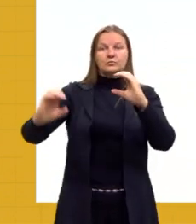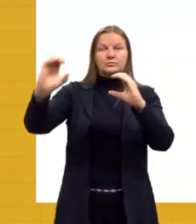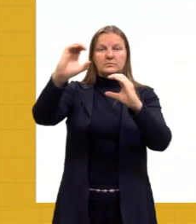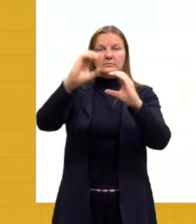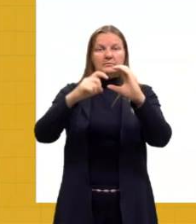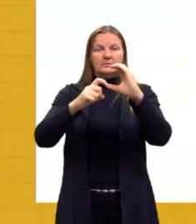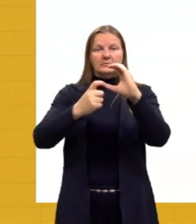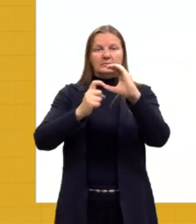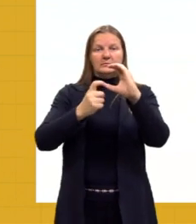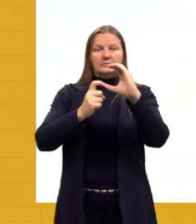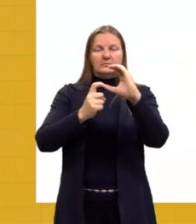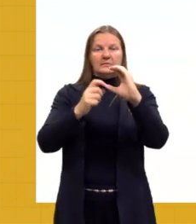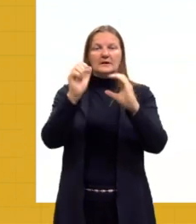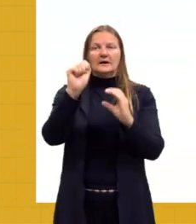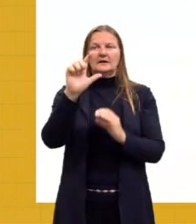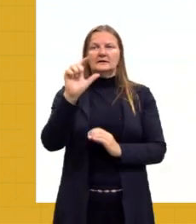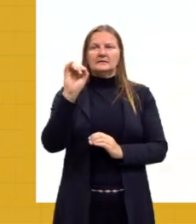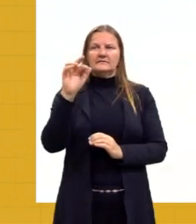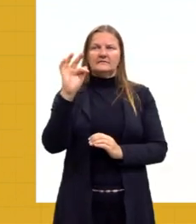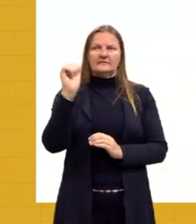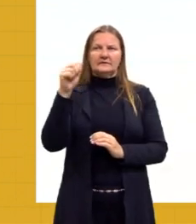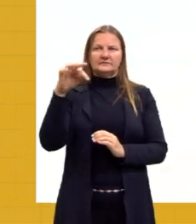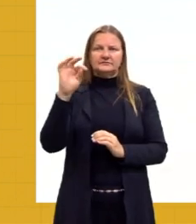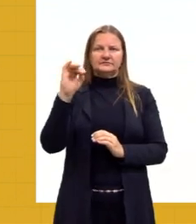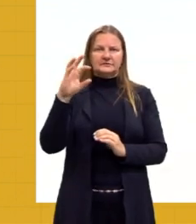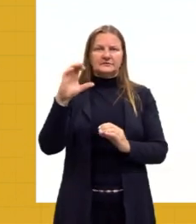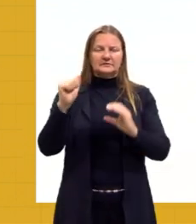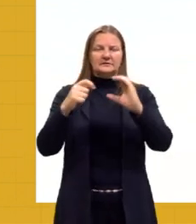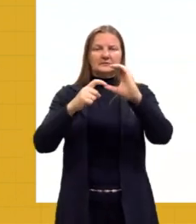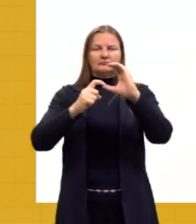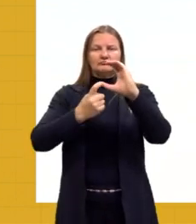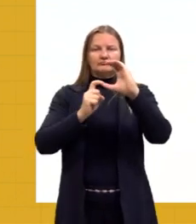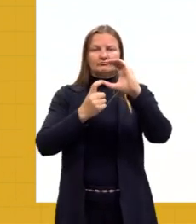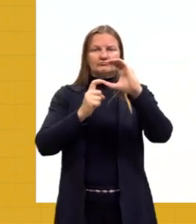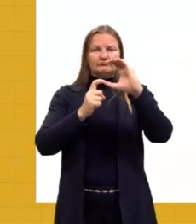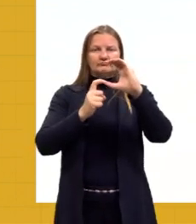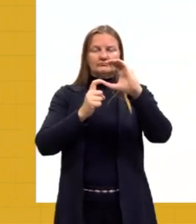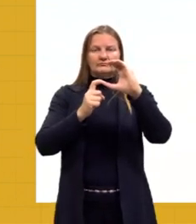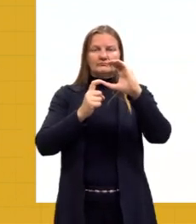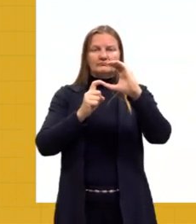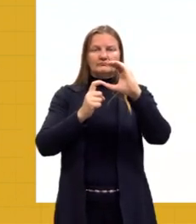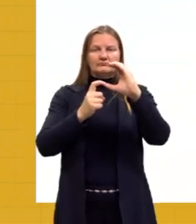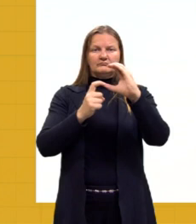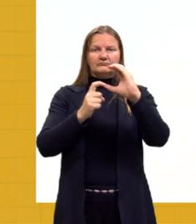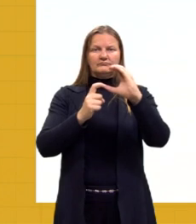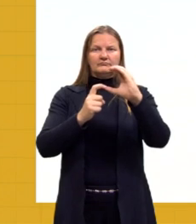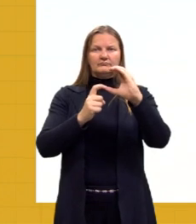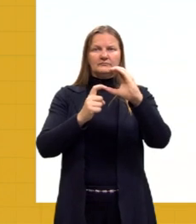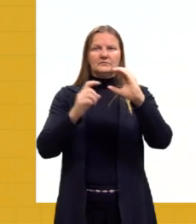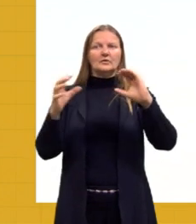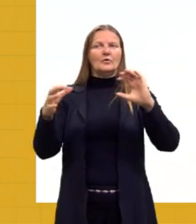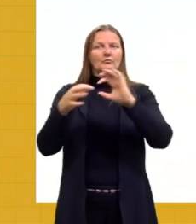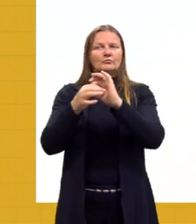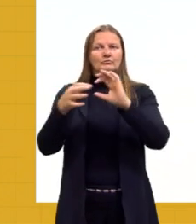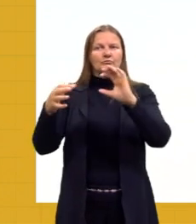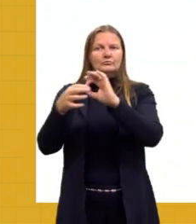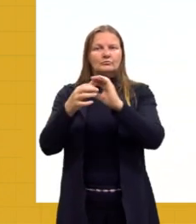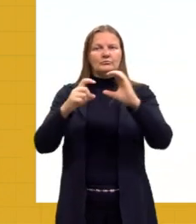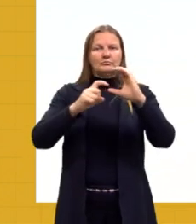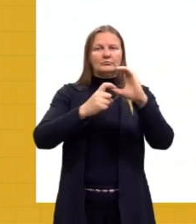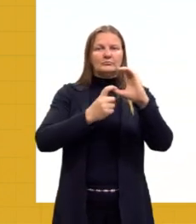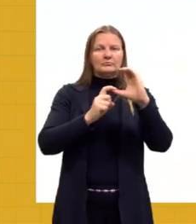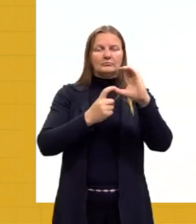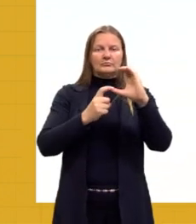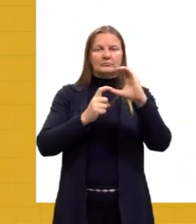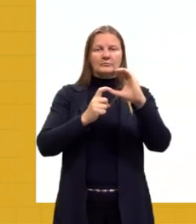ou alifática é quando os átomos de carbonos Eles ligam somente entre Síria e de modo